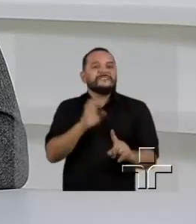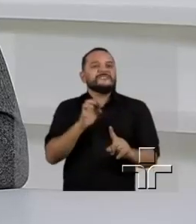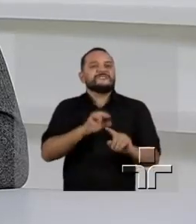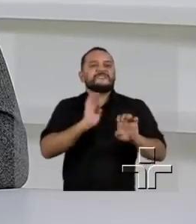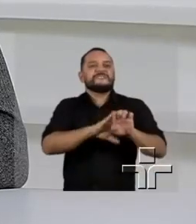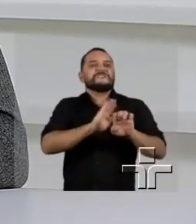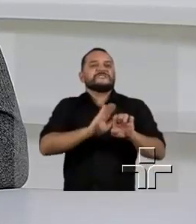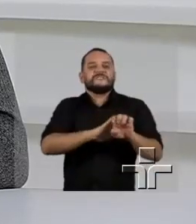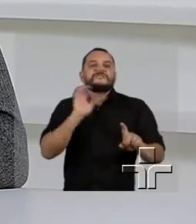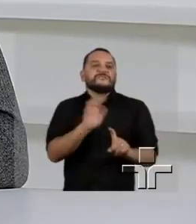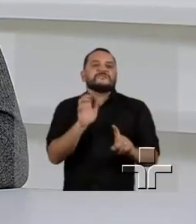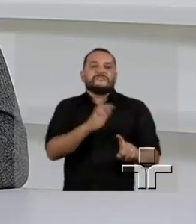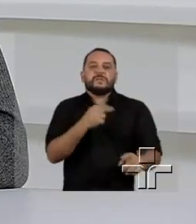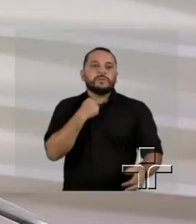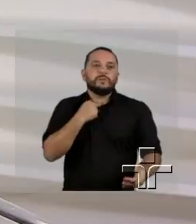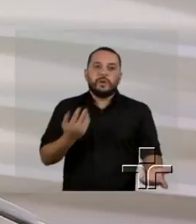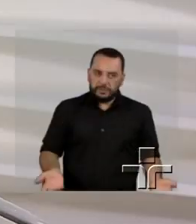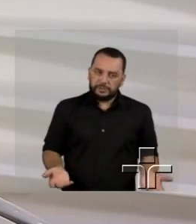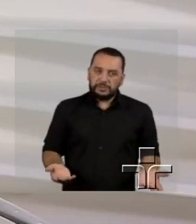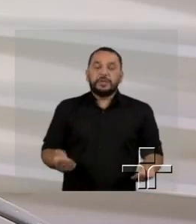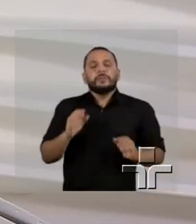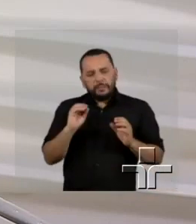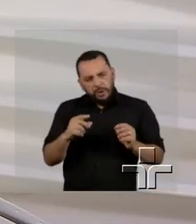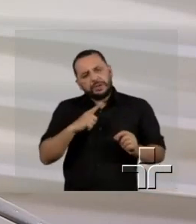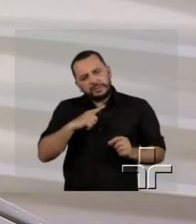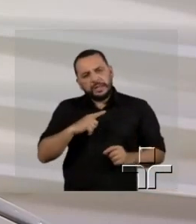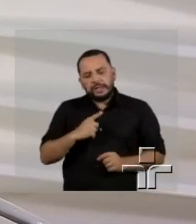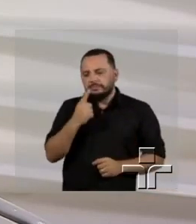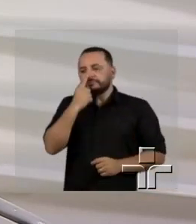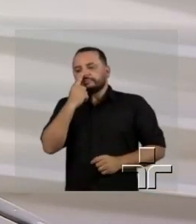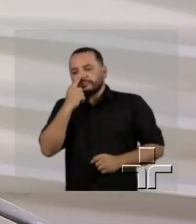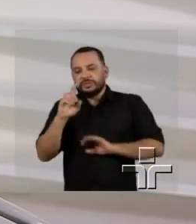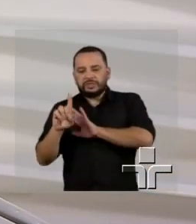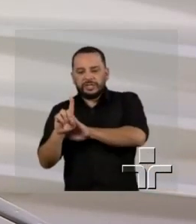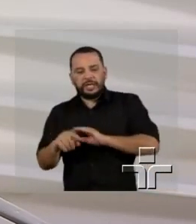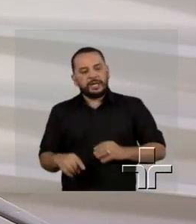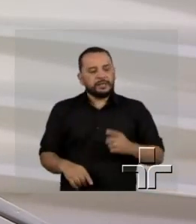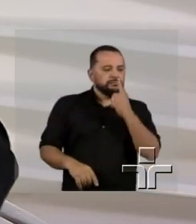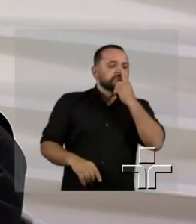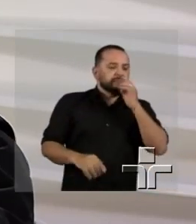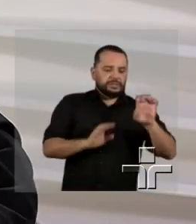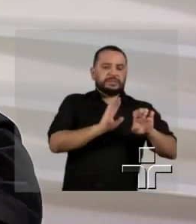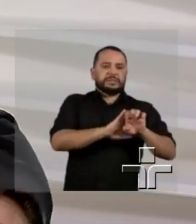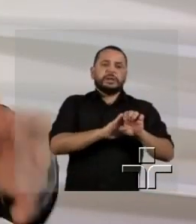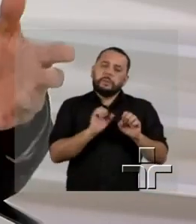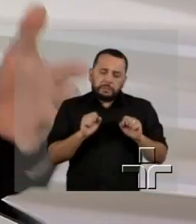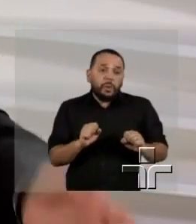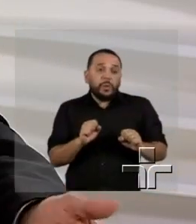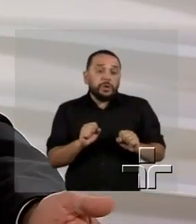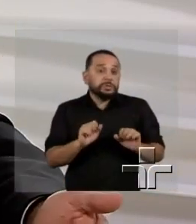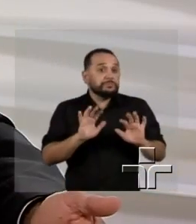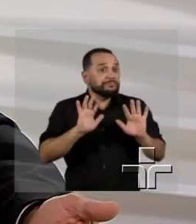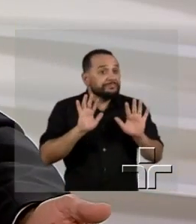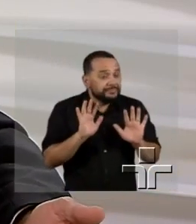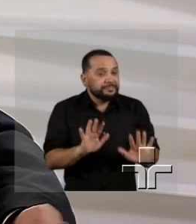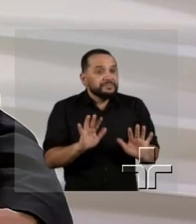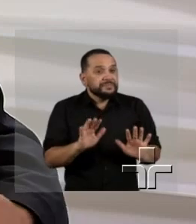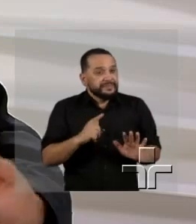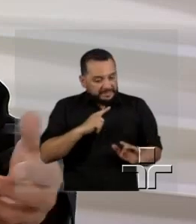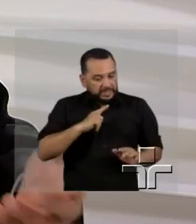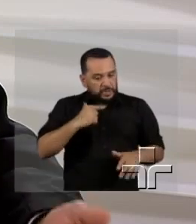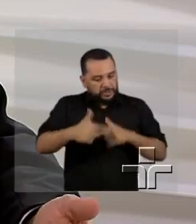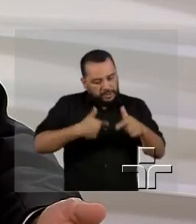se é professor ou qual é o título que tem A dúvida o responsável pelos cursos. É mais até sobre o comentário do filho do presidente.